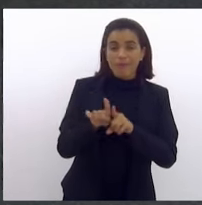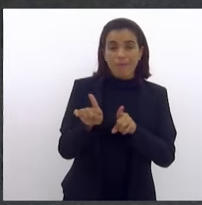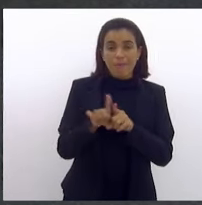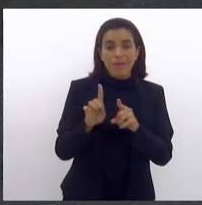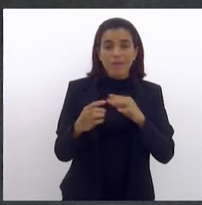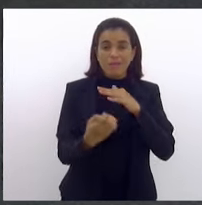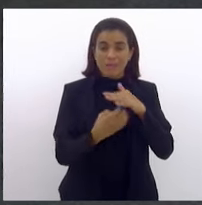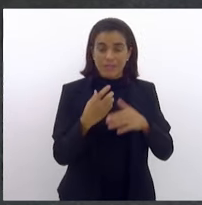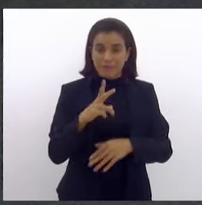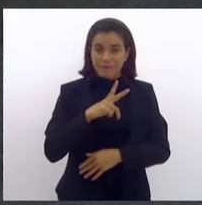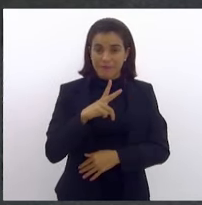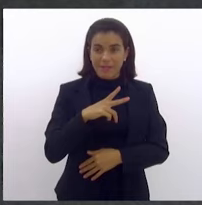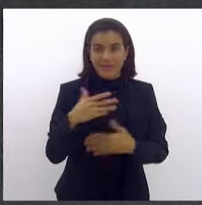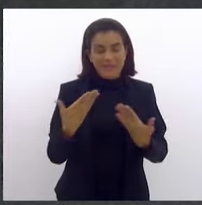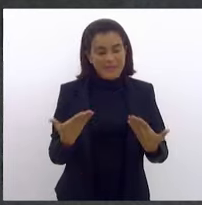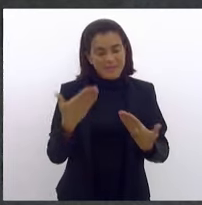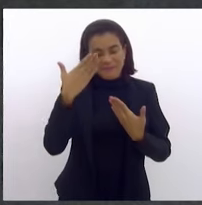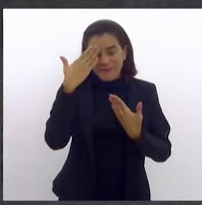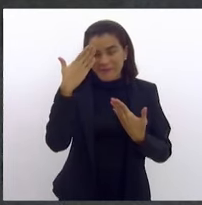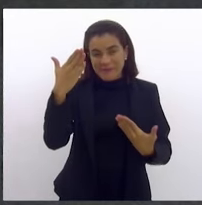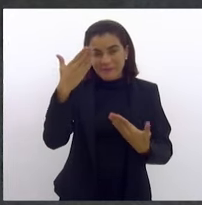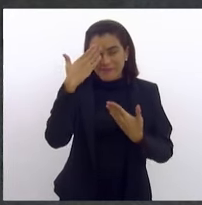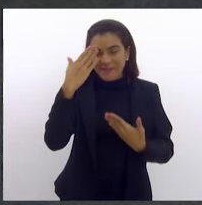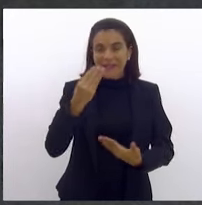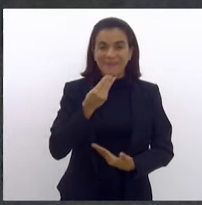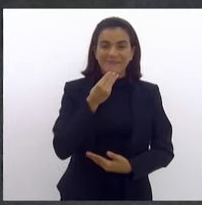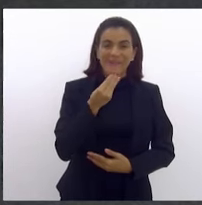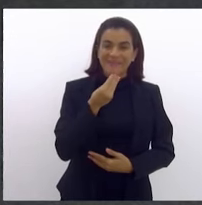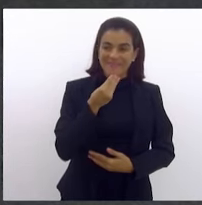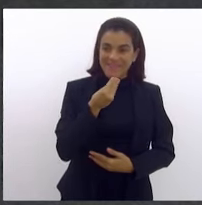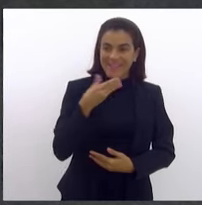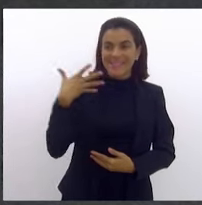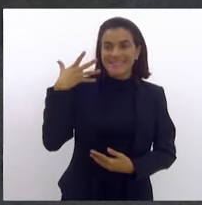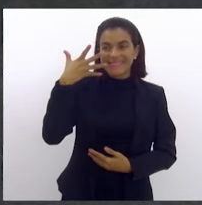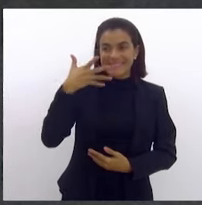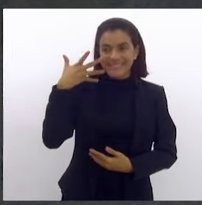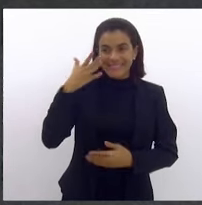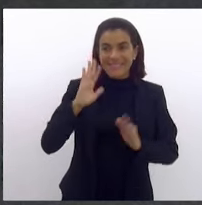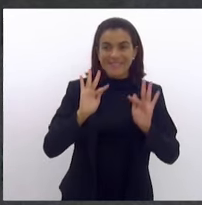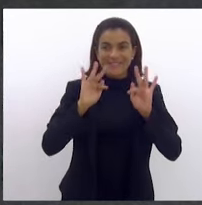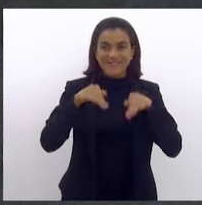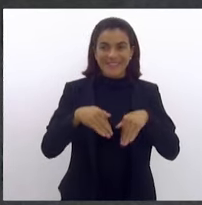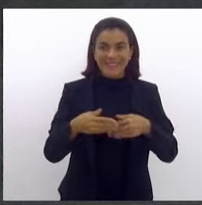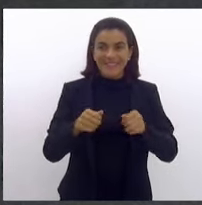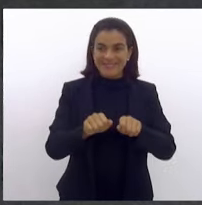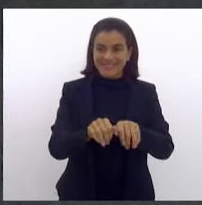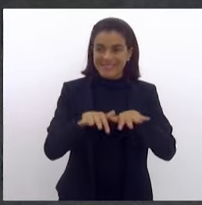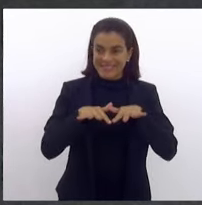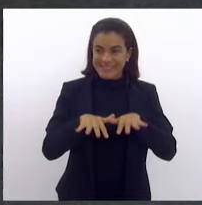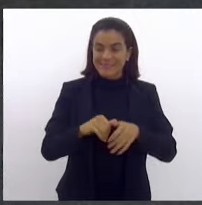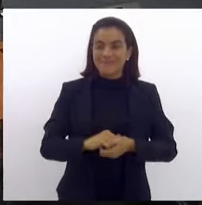privadas também. É isso, presidenta, muito obrigada pela oportunidade da fala nesse final de expediente. Obrigada.